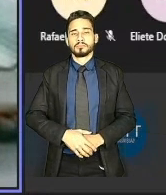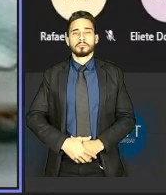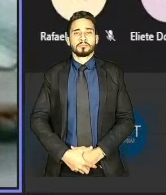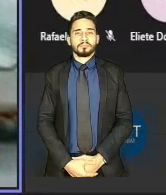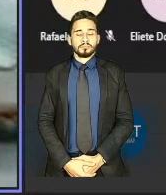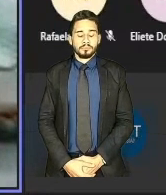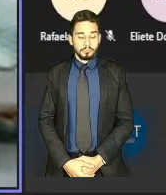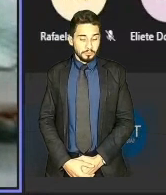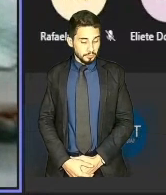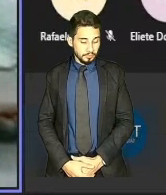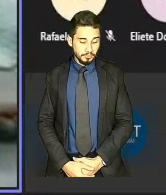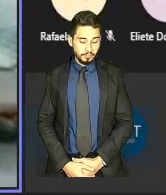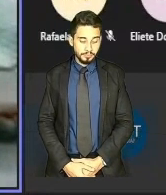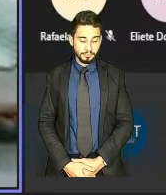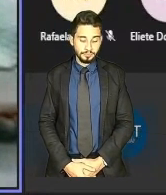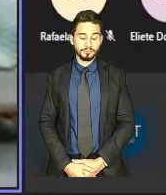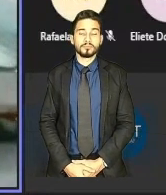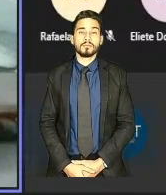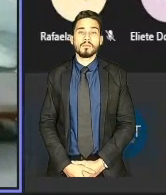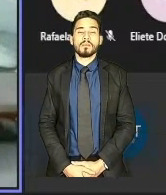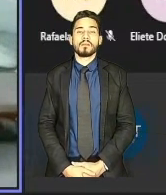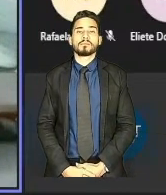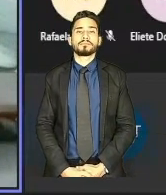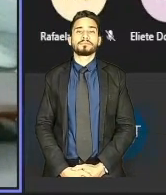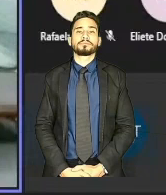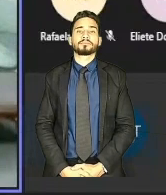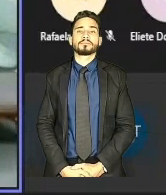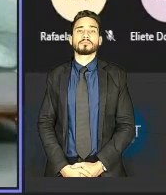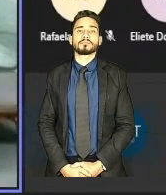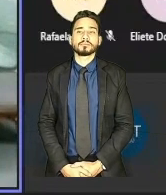Então, os processos notados mesmo, tinha